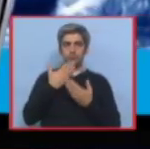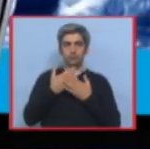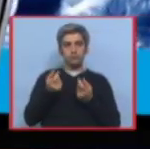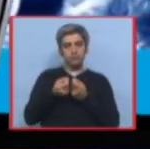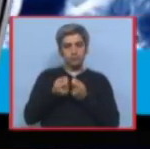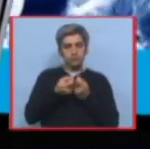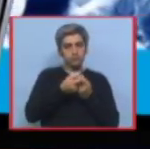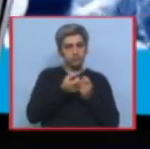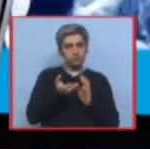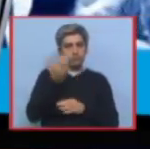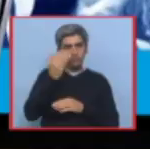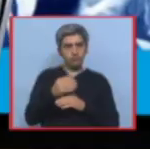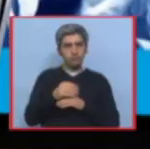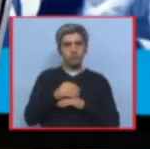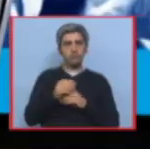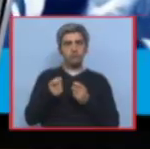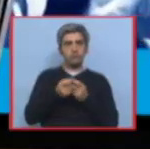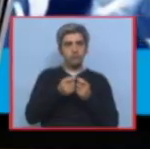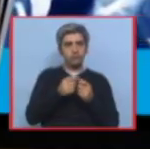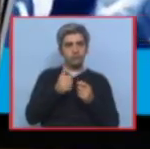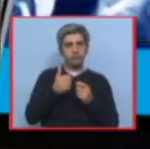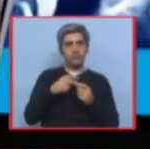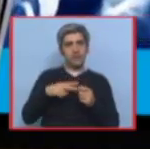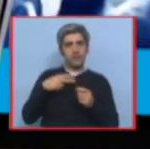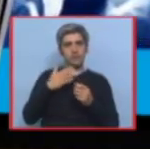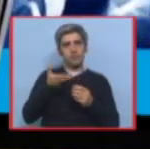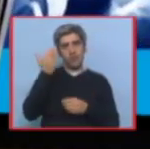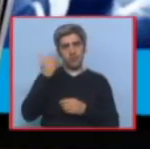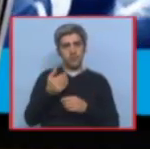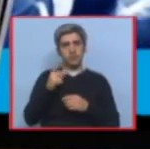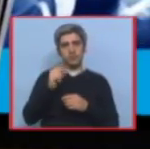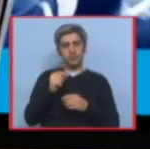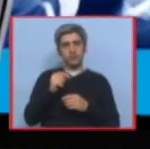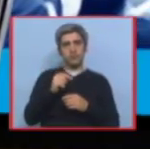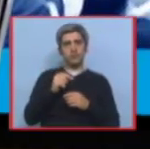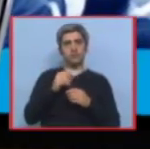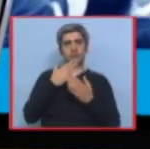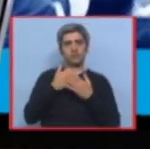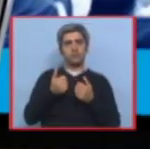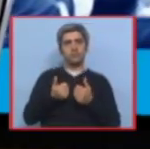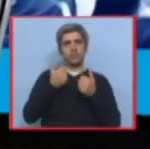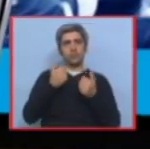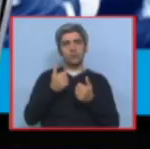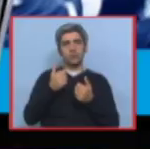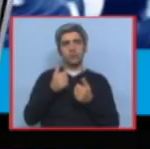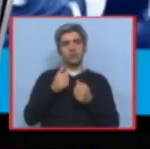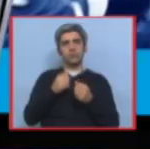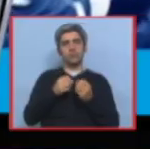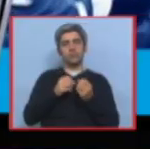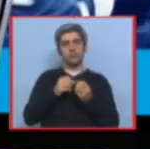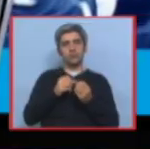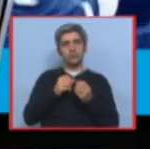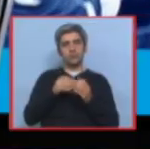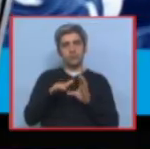aproximou e porque a proximidade é sempre uma riqueza, também gerou melhor fonte,